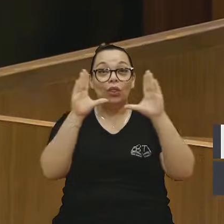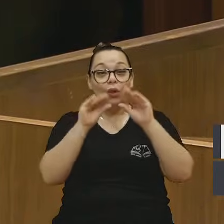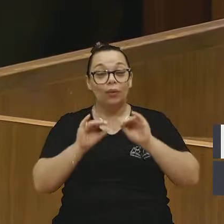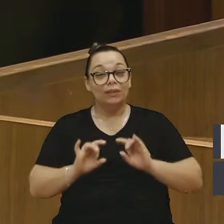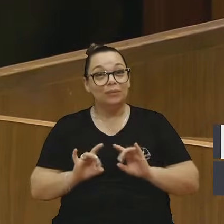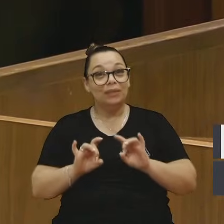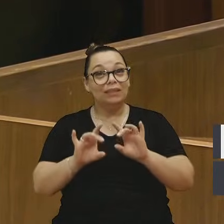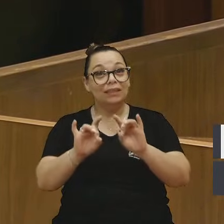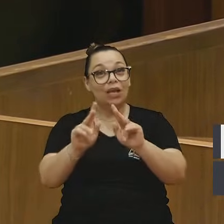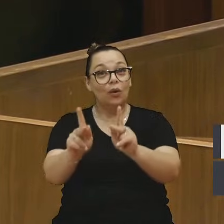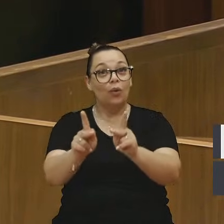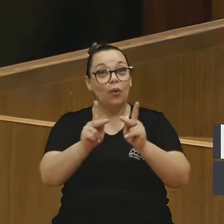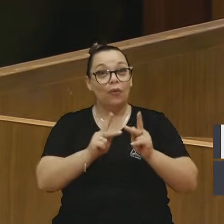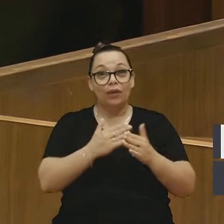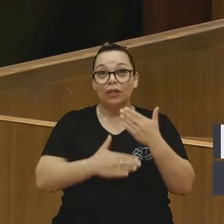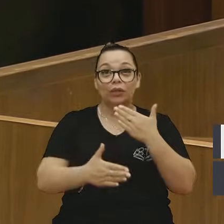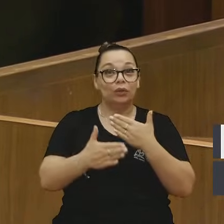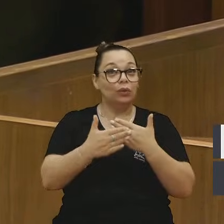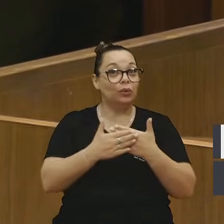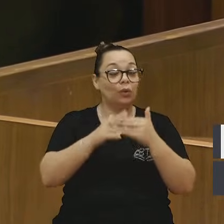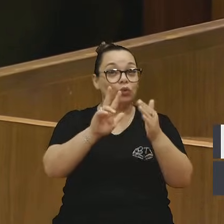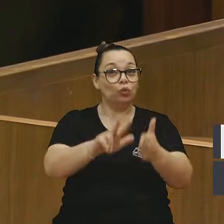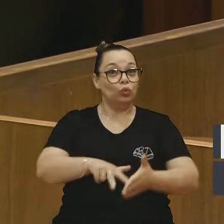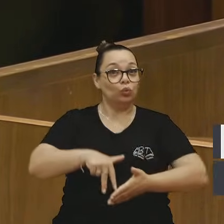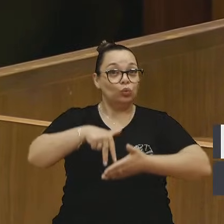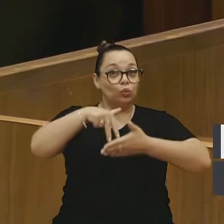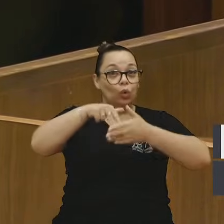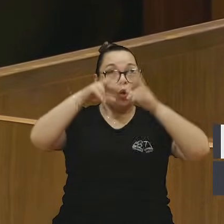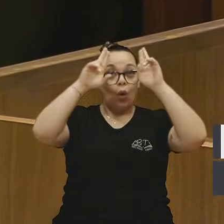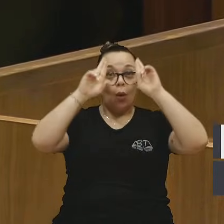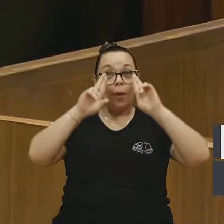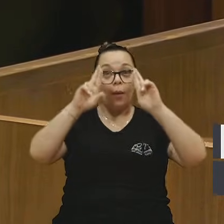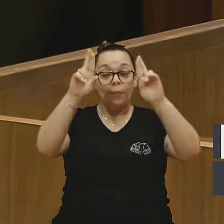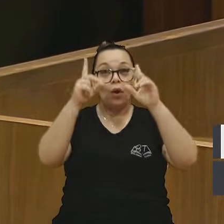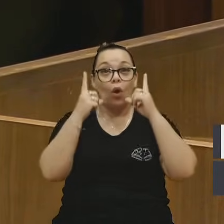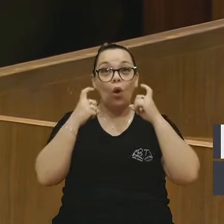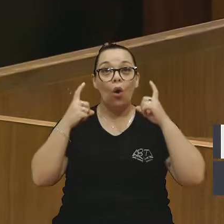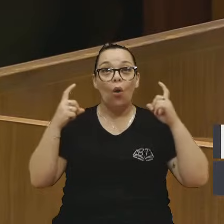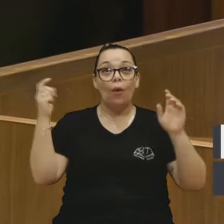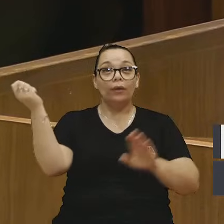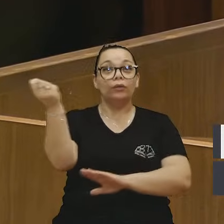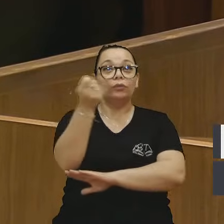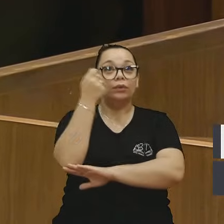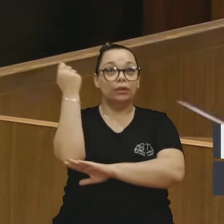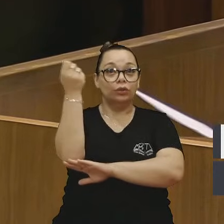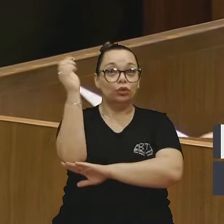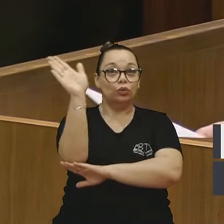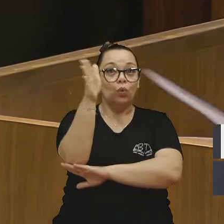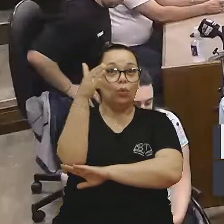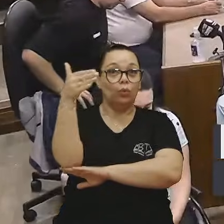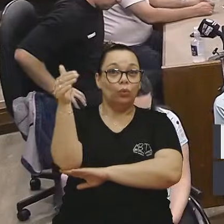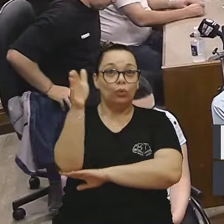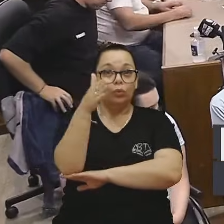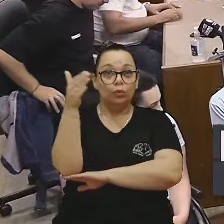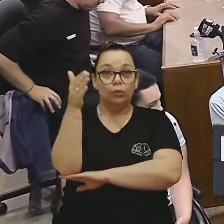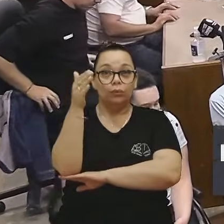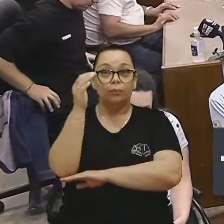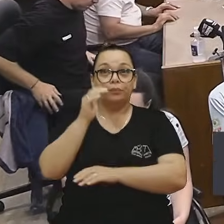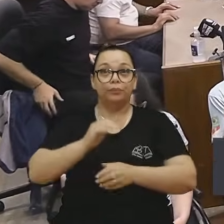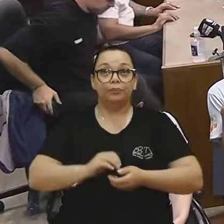especial, convido a todos para, em posição de respeito, ouvirmos o hino do Rio Grande do Sul.